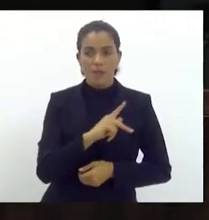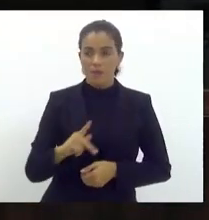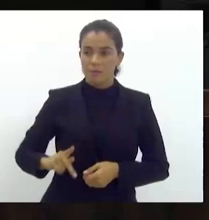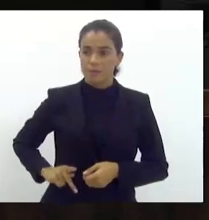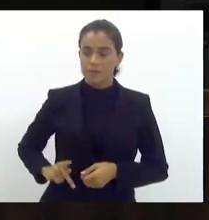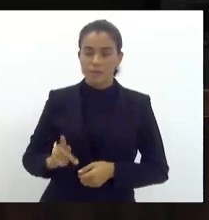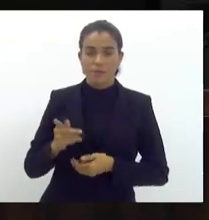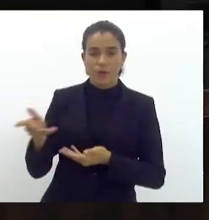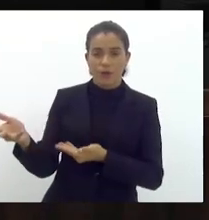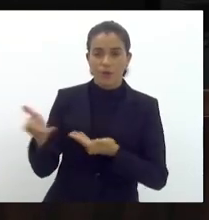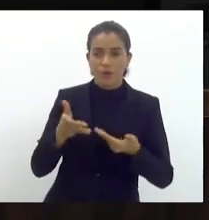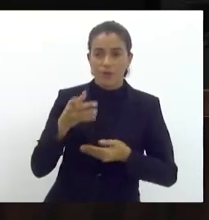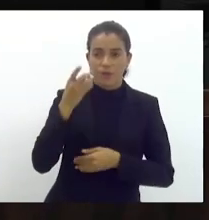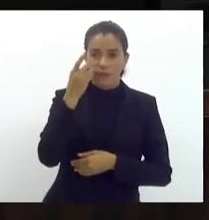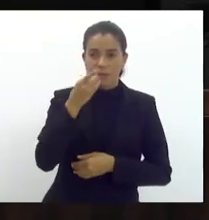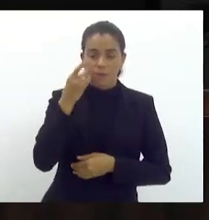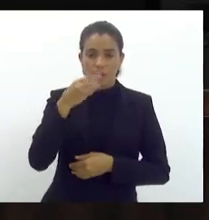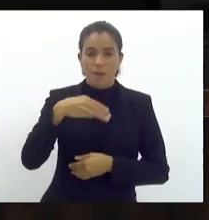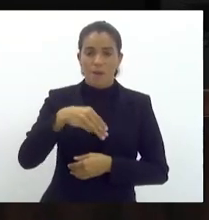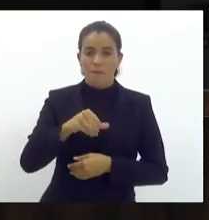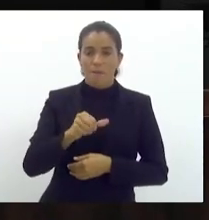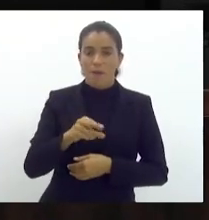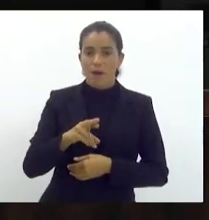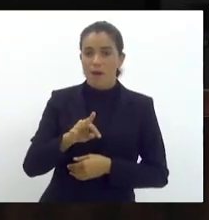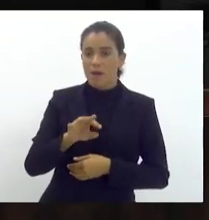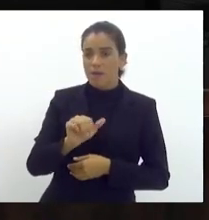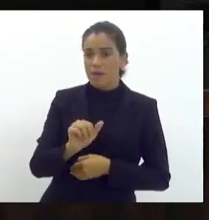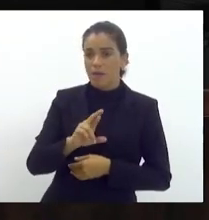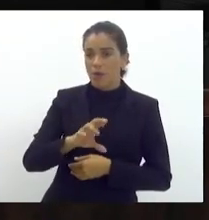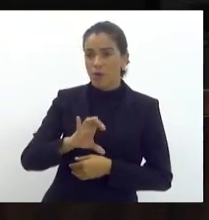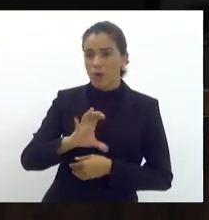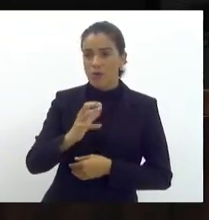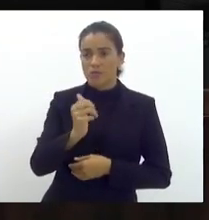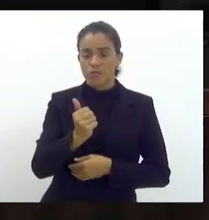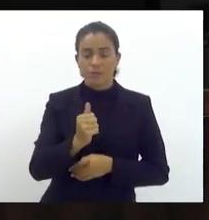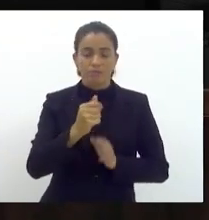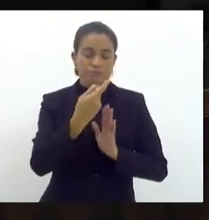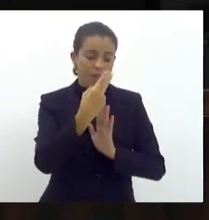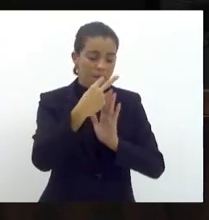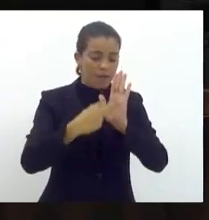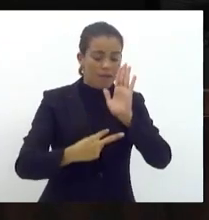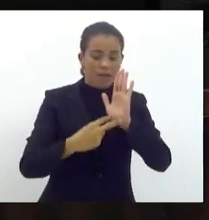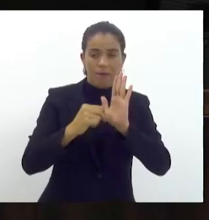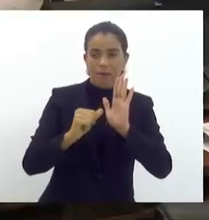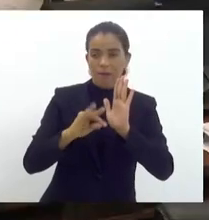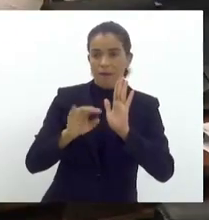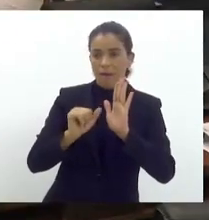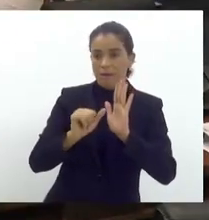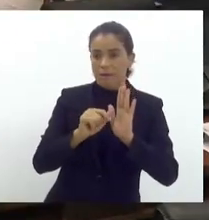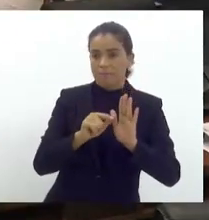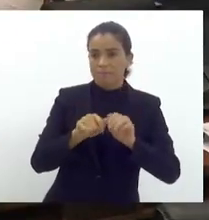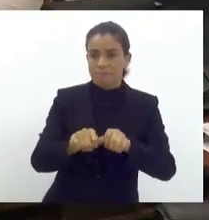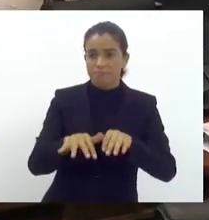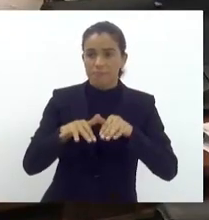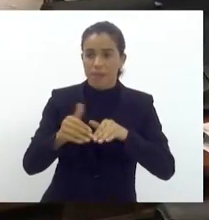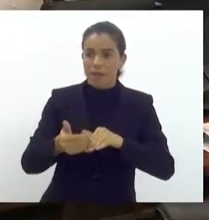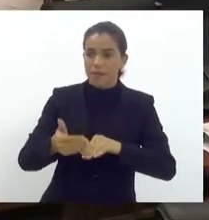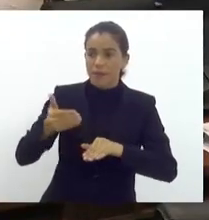convida a deputada Marta Rocha para fazer a leitura da ata da sessão anterior por favor